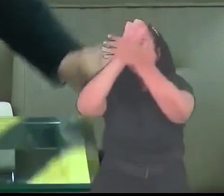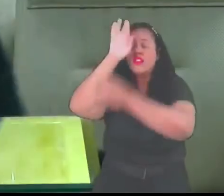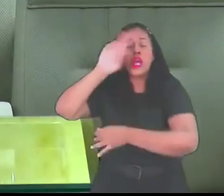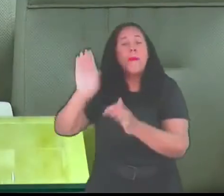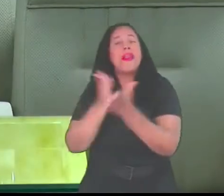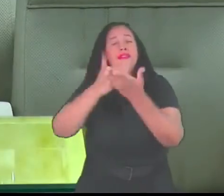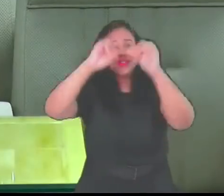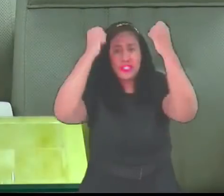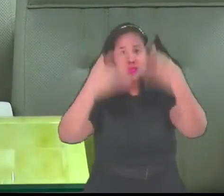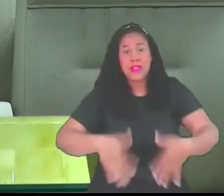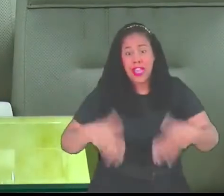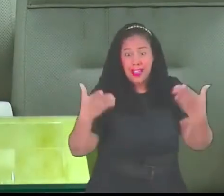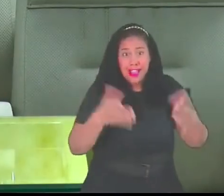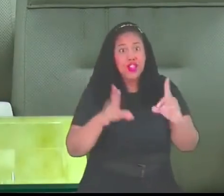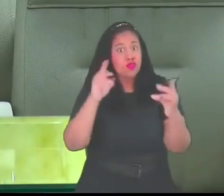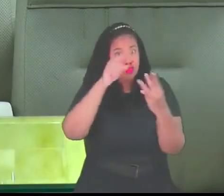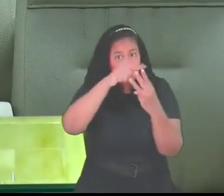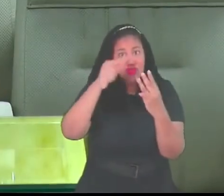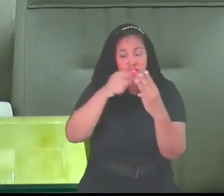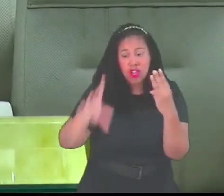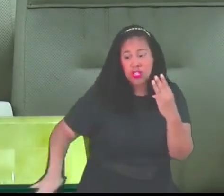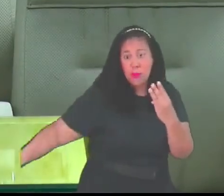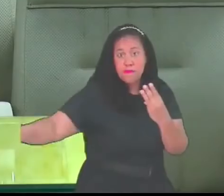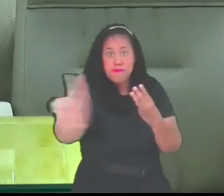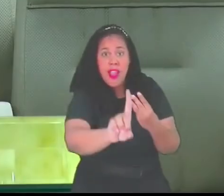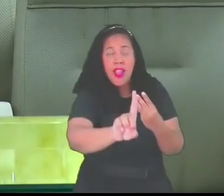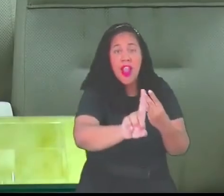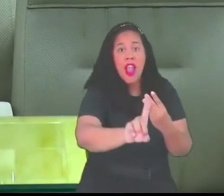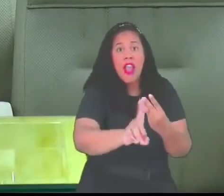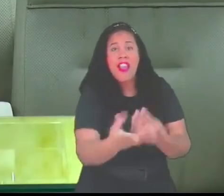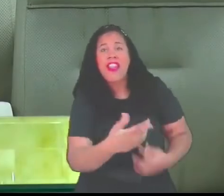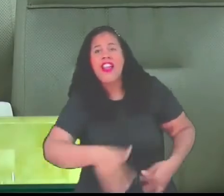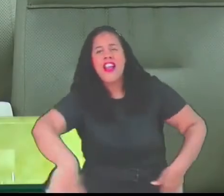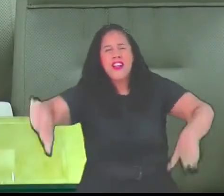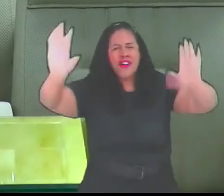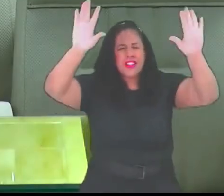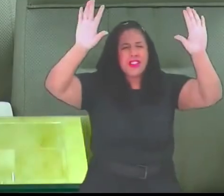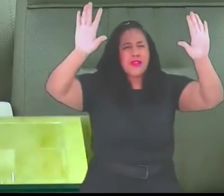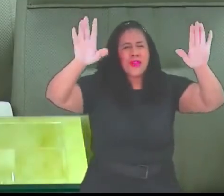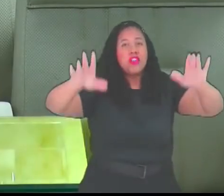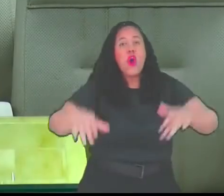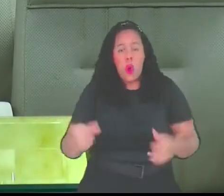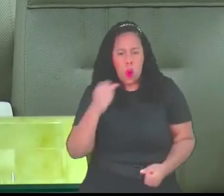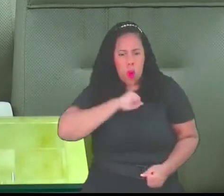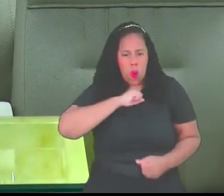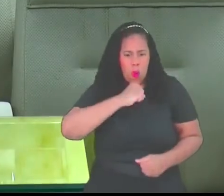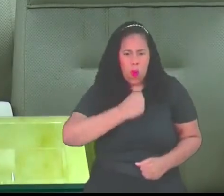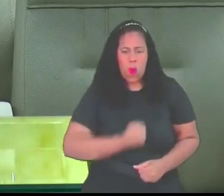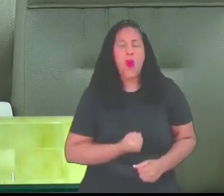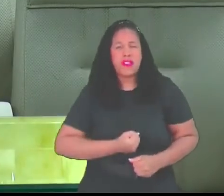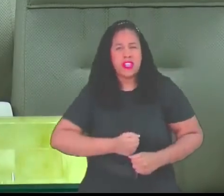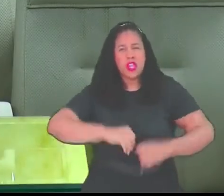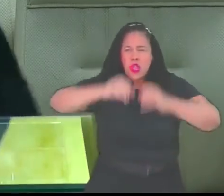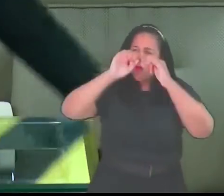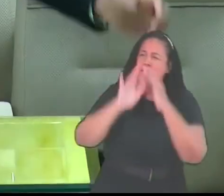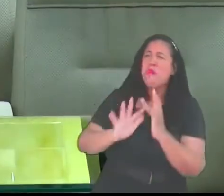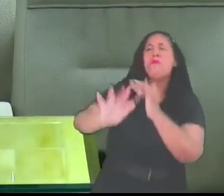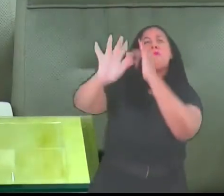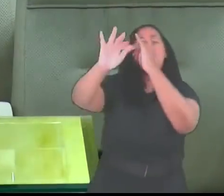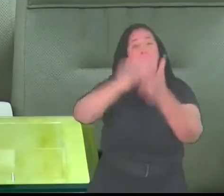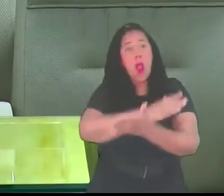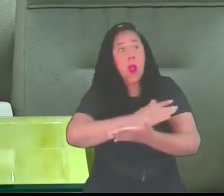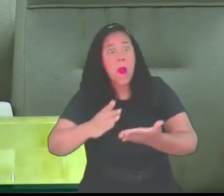frente da congregação, que levantavam as mãos, os sacerdotes tocavam as trombetas, eles quando começavam a louvar,